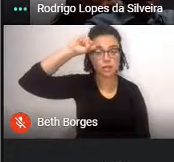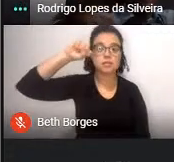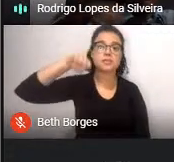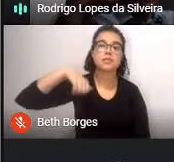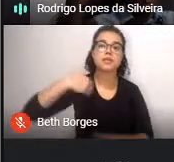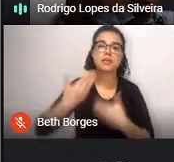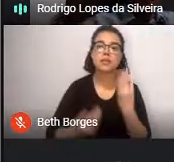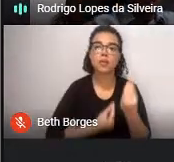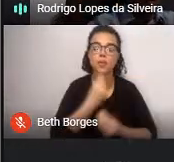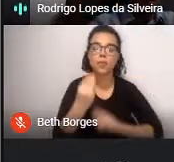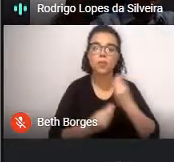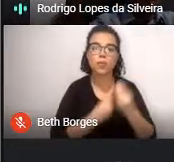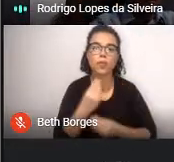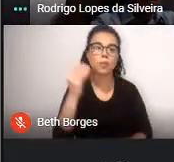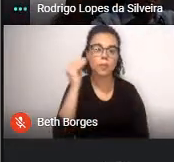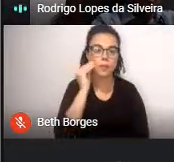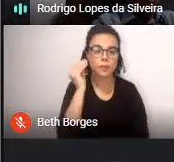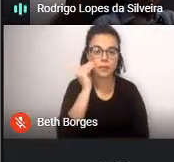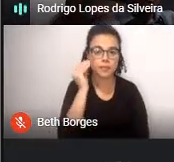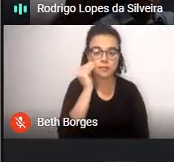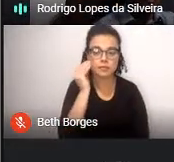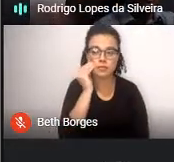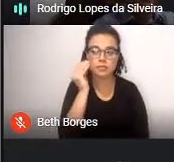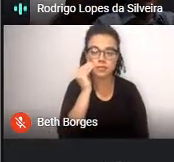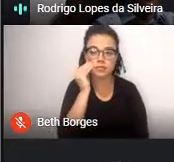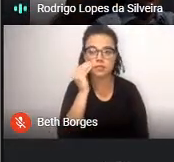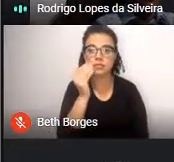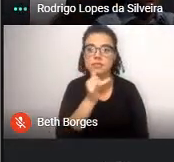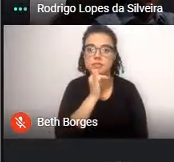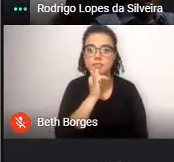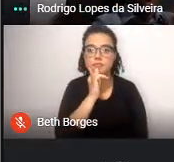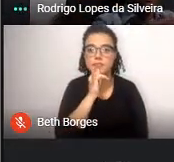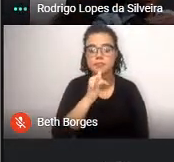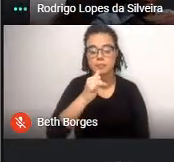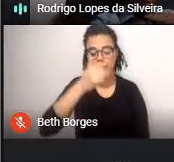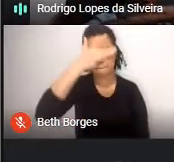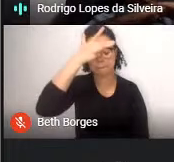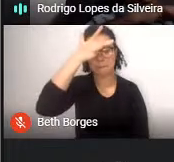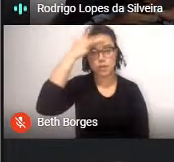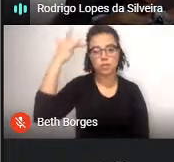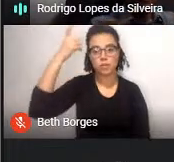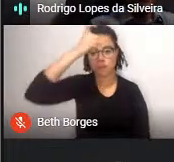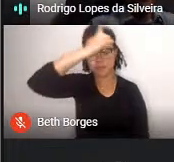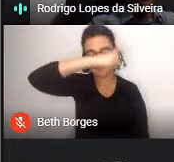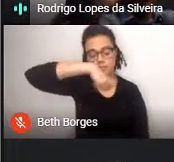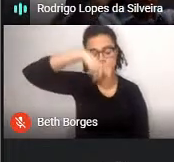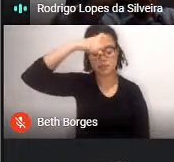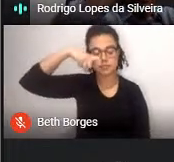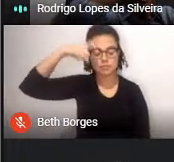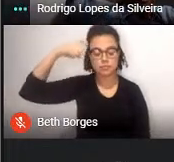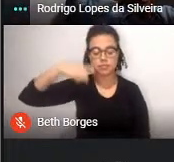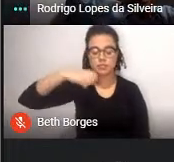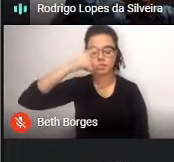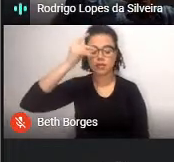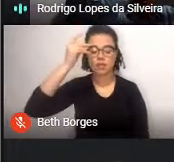montanha-russa, associado à hipnose, onde eu coloco a pessoa em estado de transe. Dentro desse estado de transe, eu peço para ela abrir os olhos, e assim